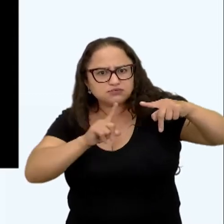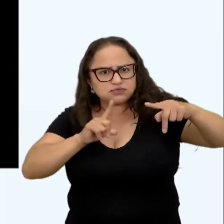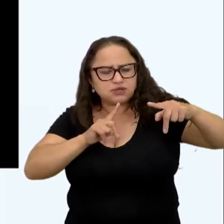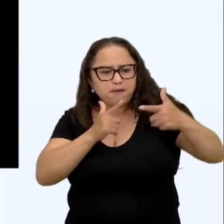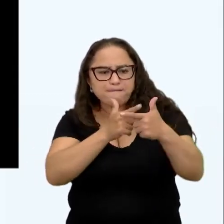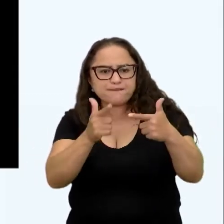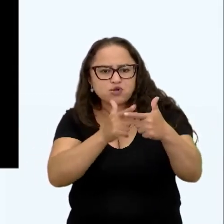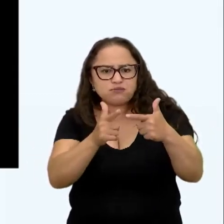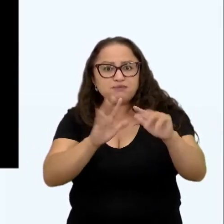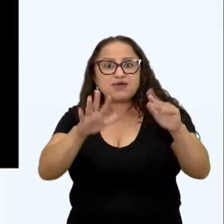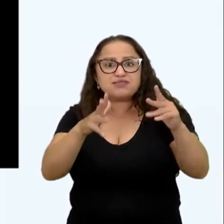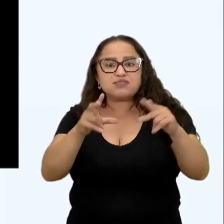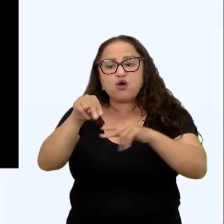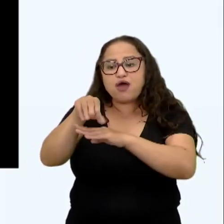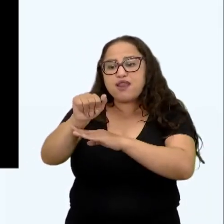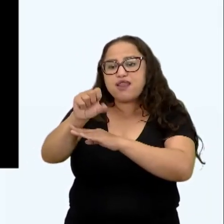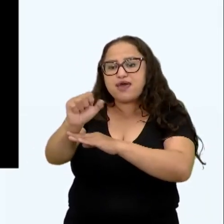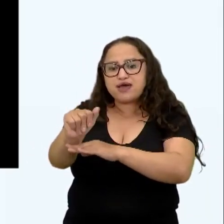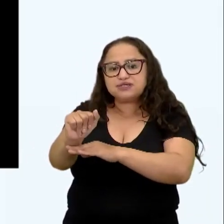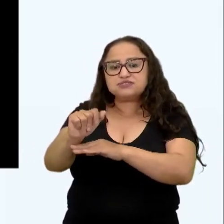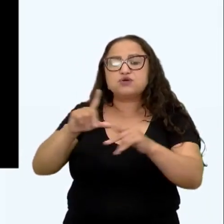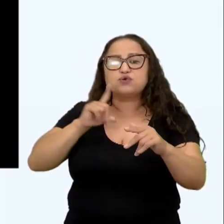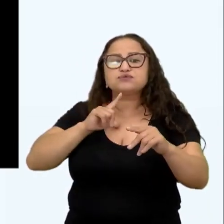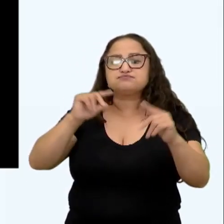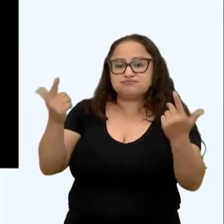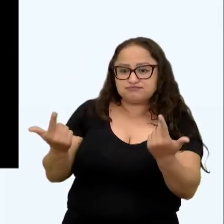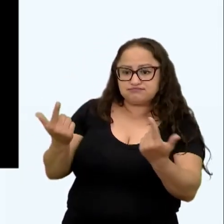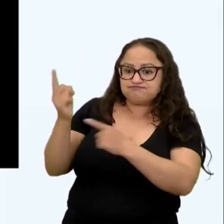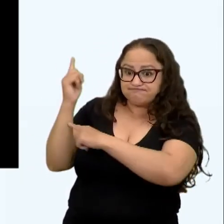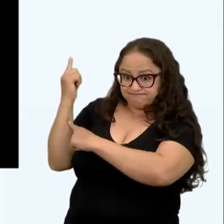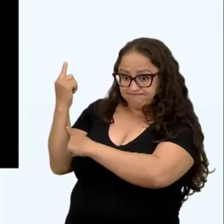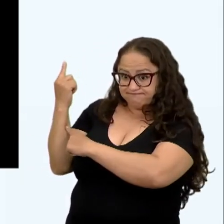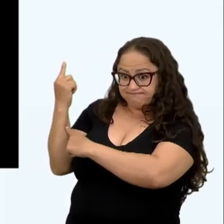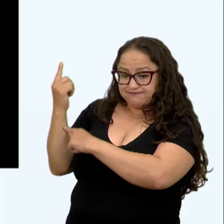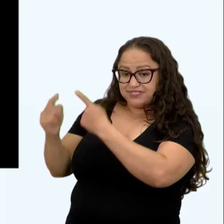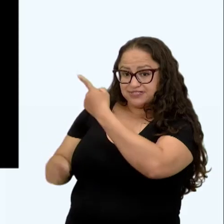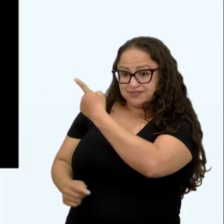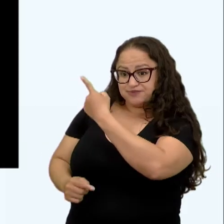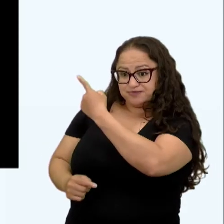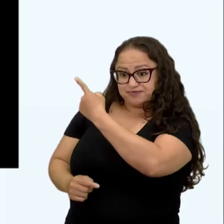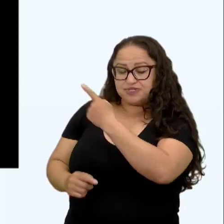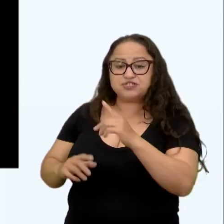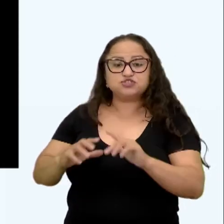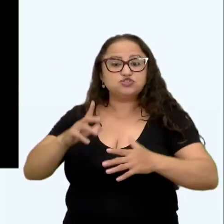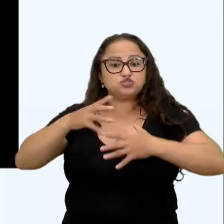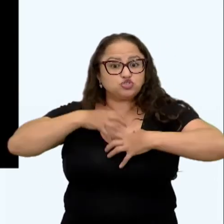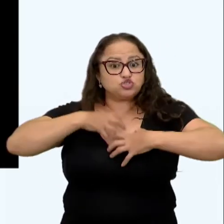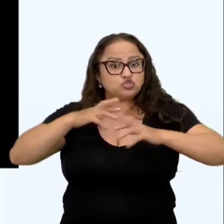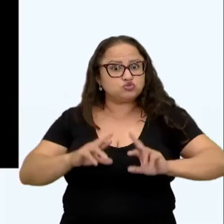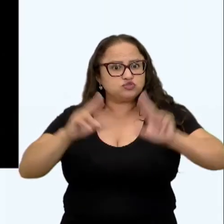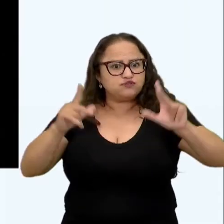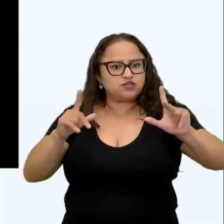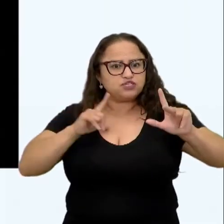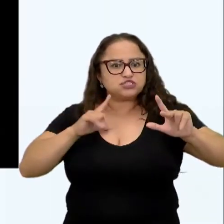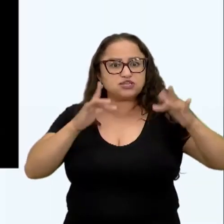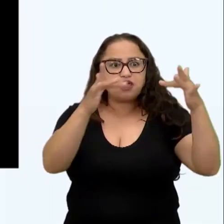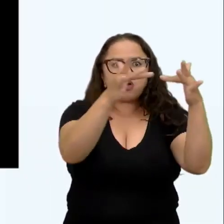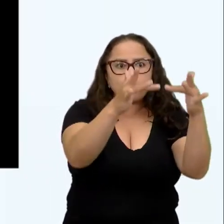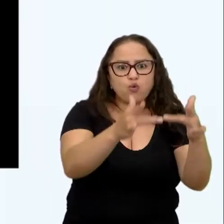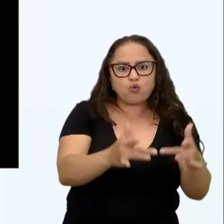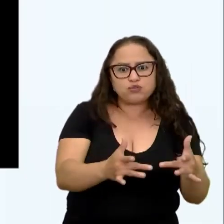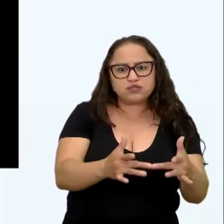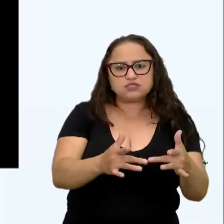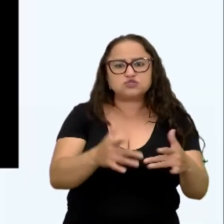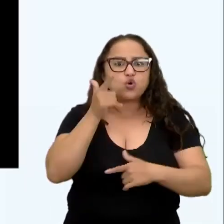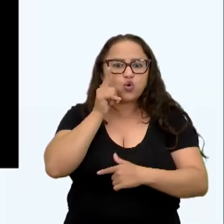esse problema, a NASA criou uma rede espacial que interliga satélites em órbita geoestacionária com estações terrestres,